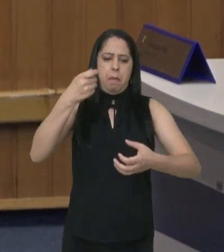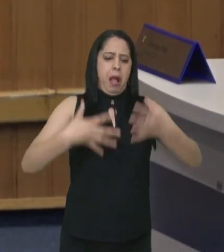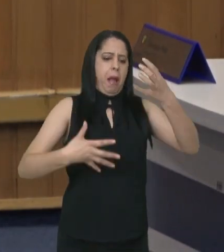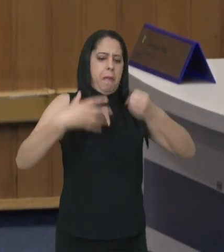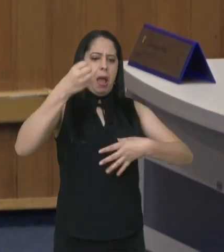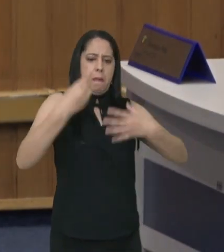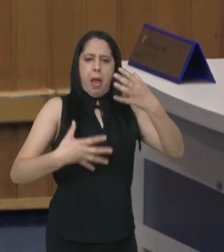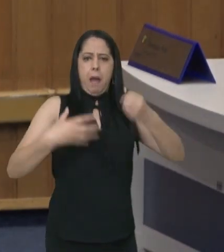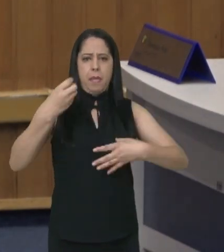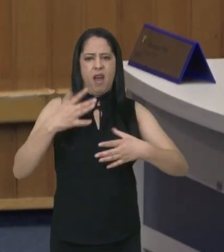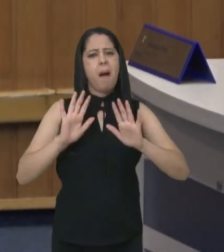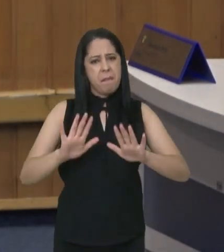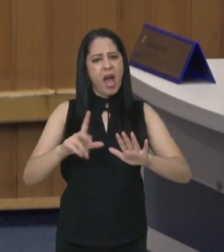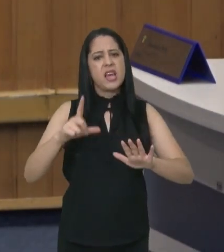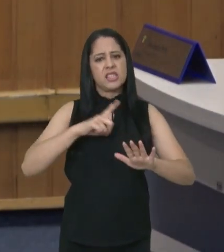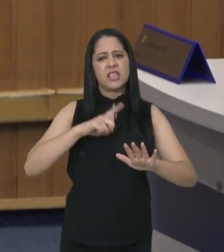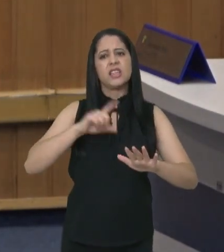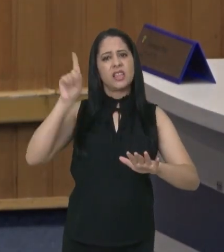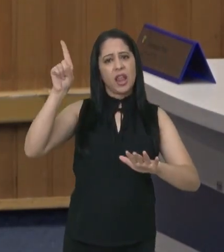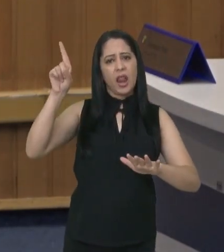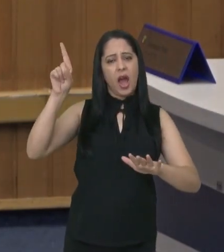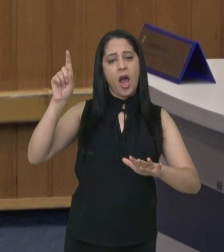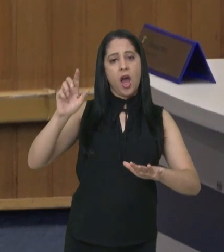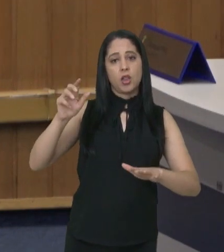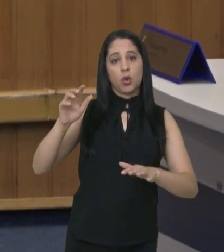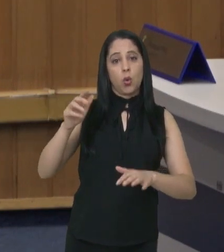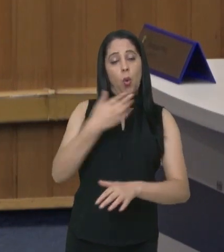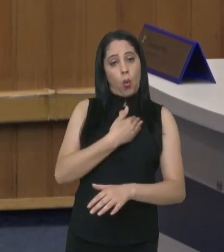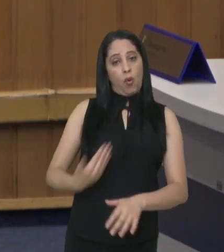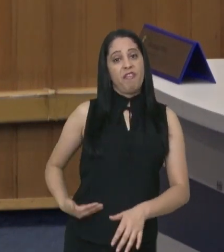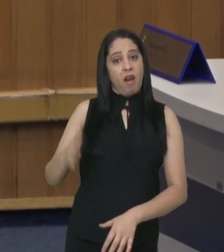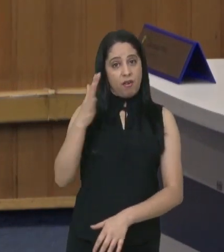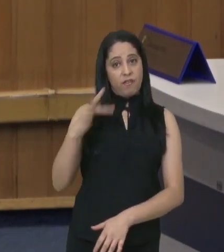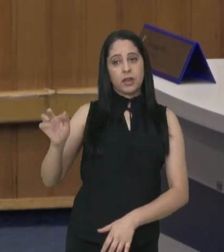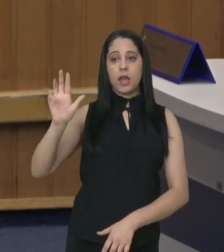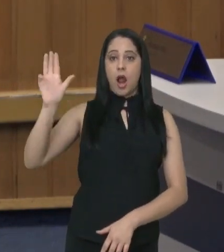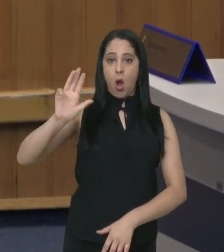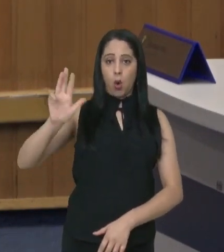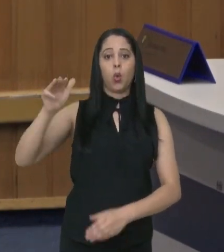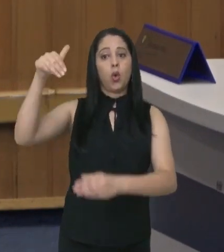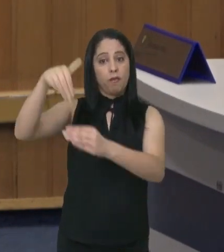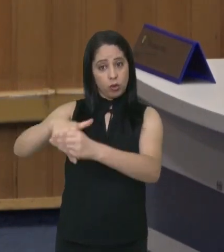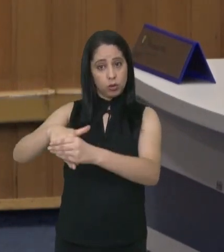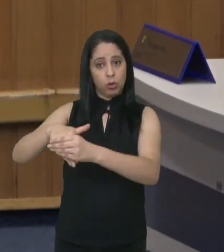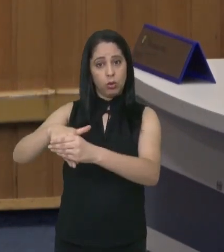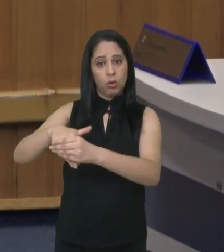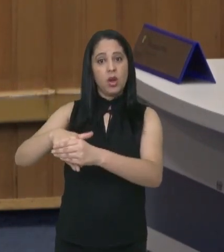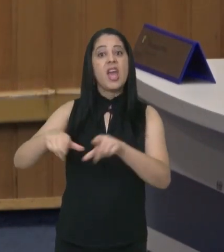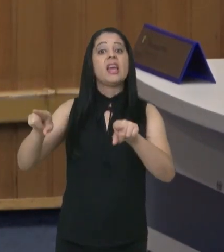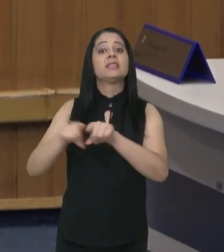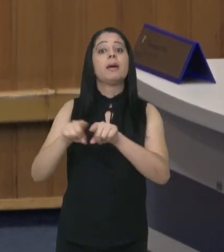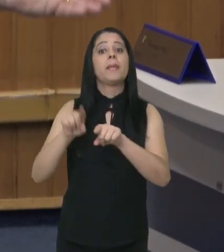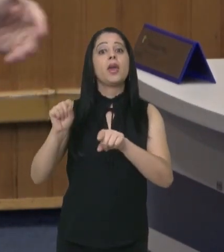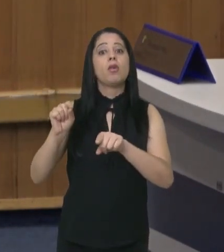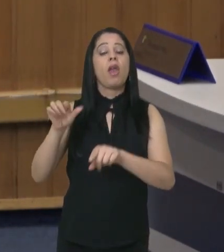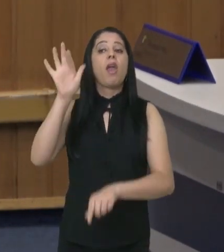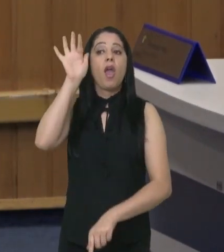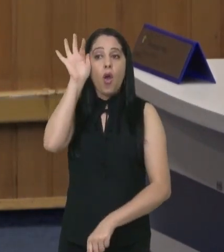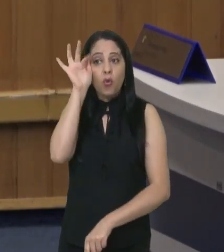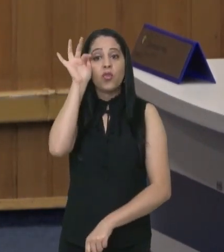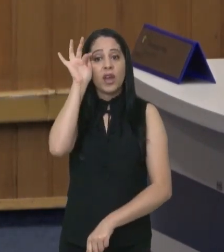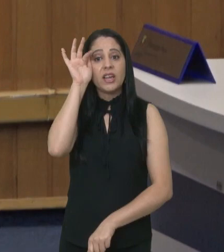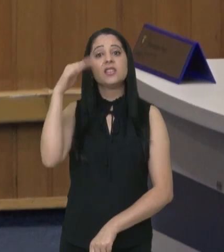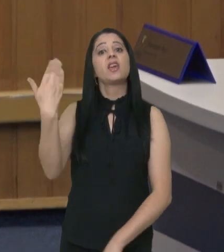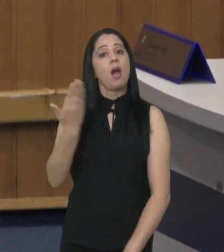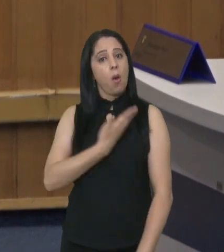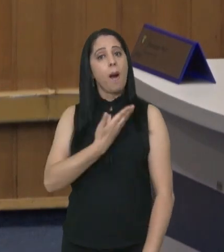tem lá no governo federal o Lula, que ele votou, teve junto, e também vai ter o Felício, que é um grande